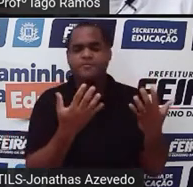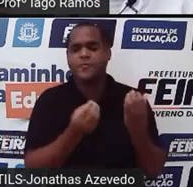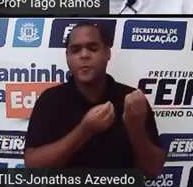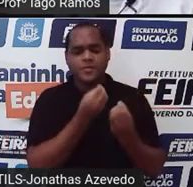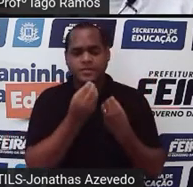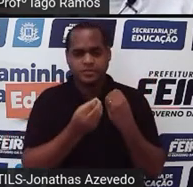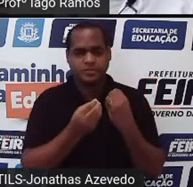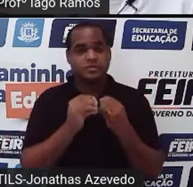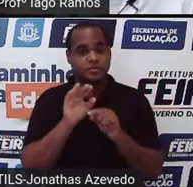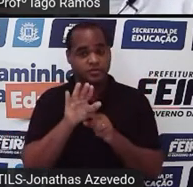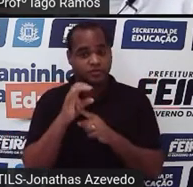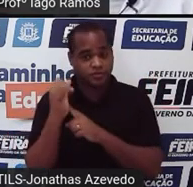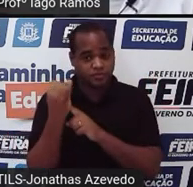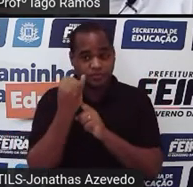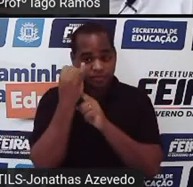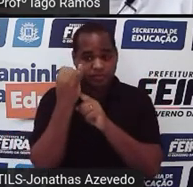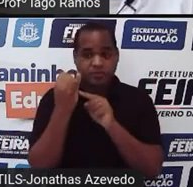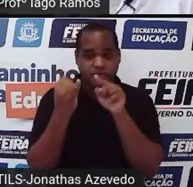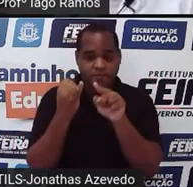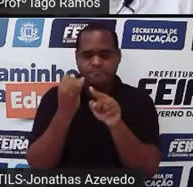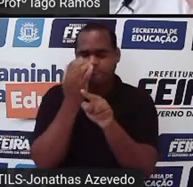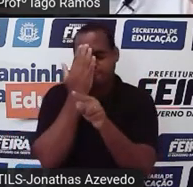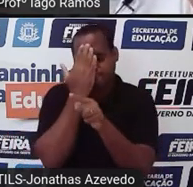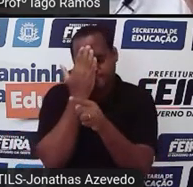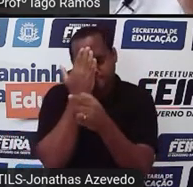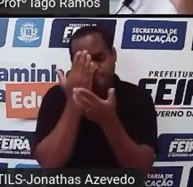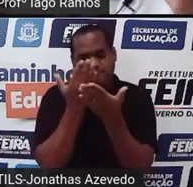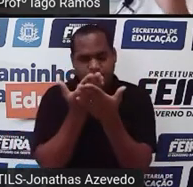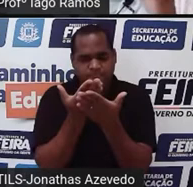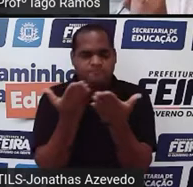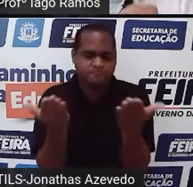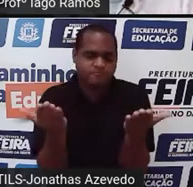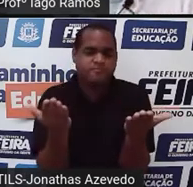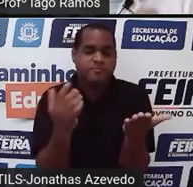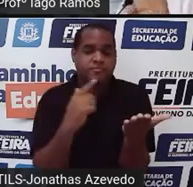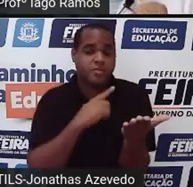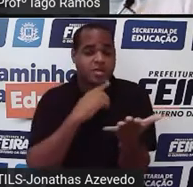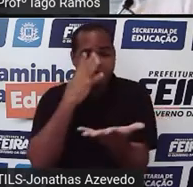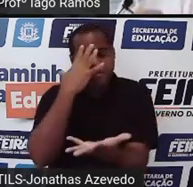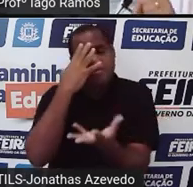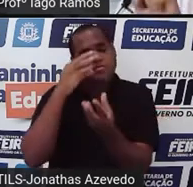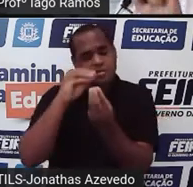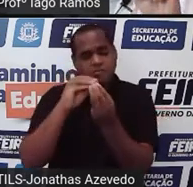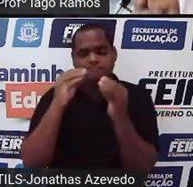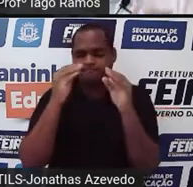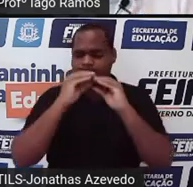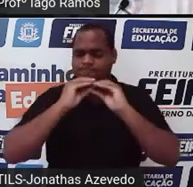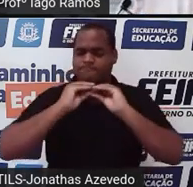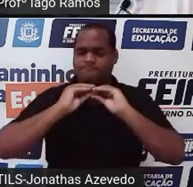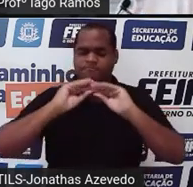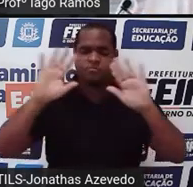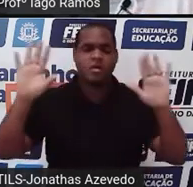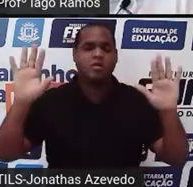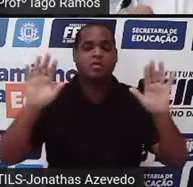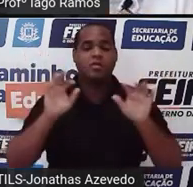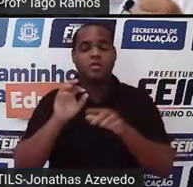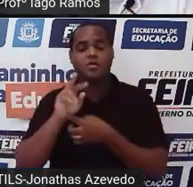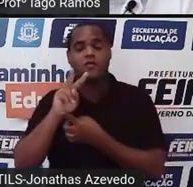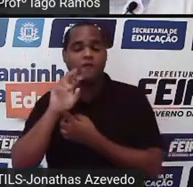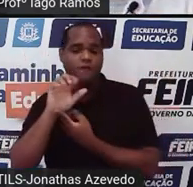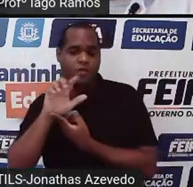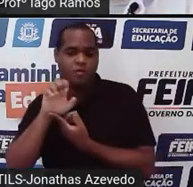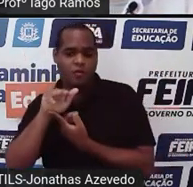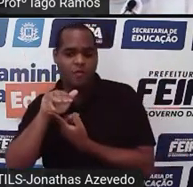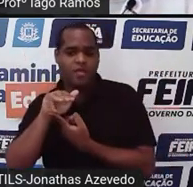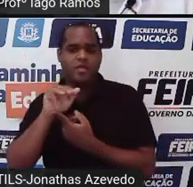é importante que a gente saiba né que a gente entenda direitinho o que essa medida volume e